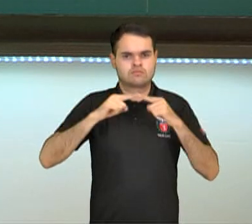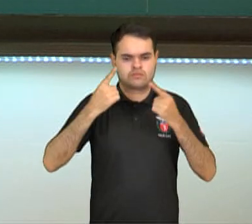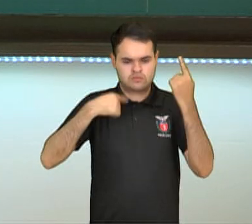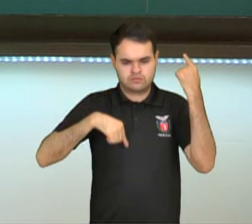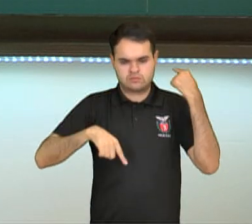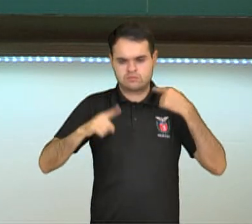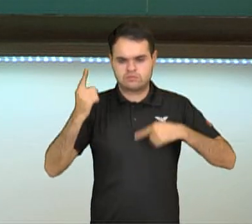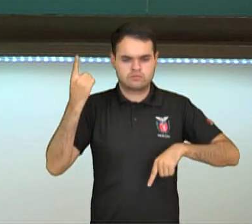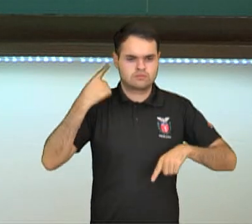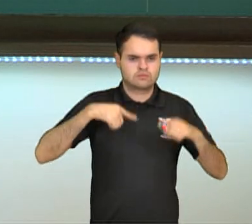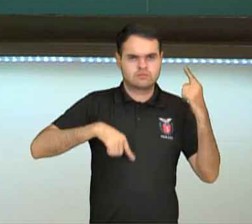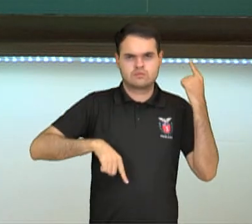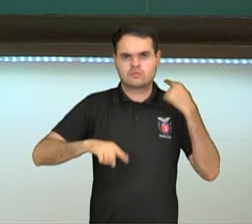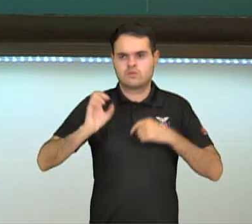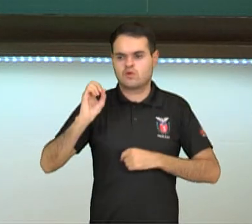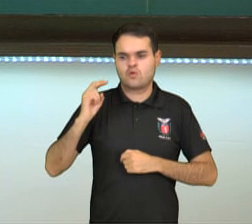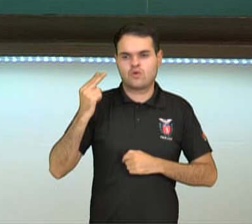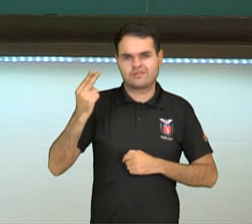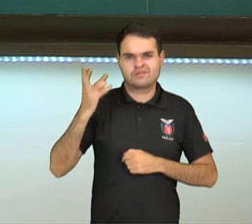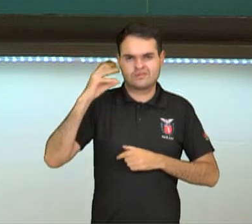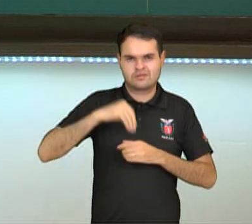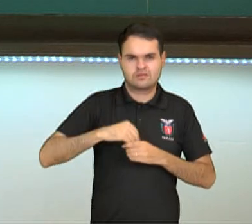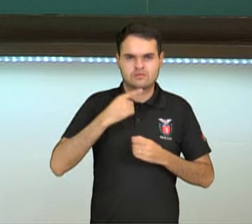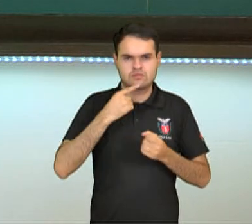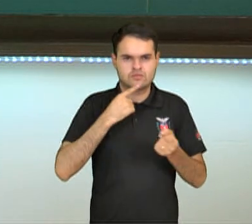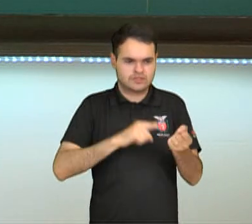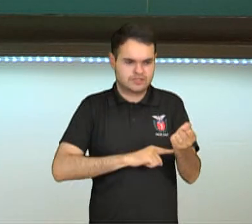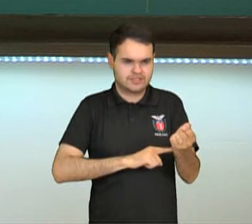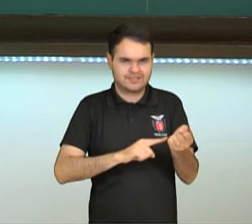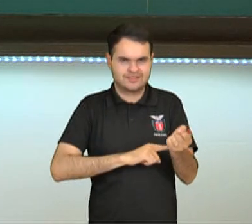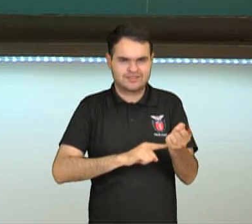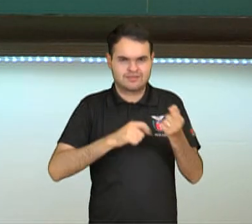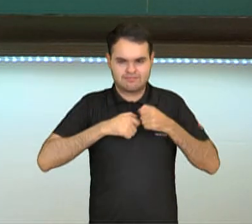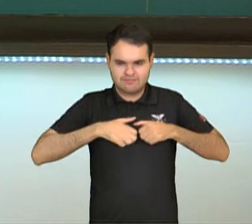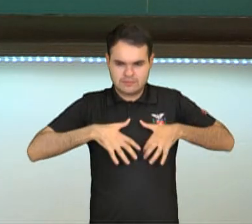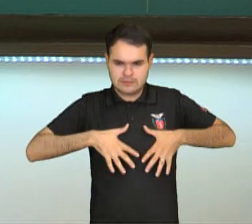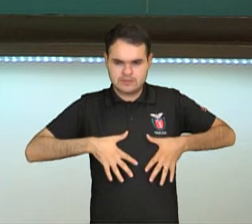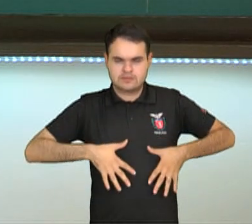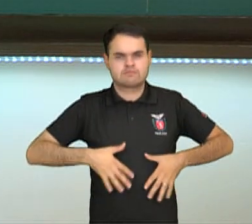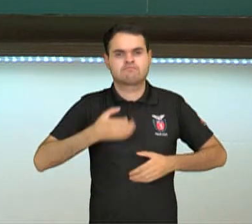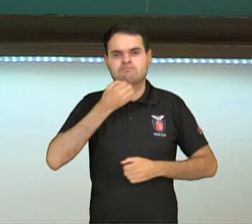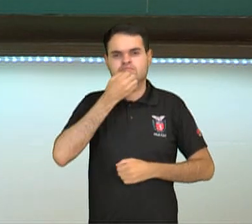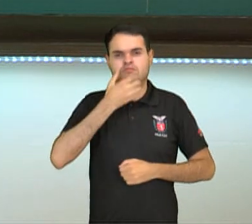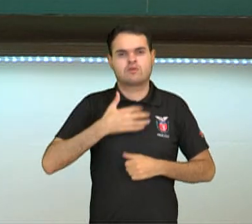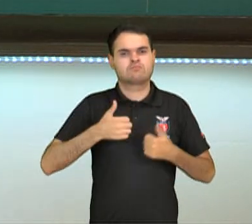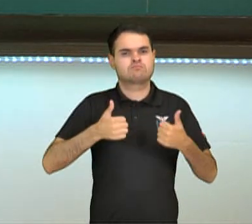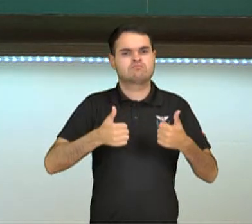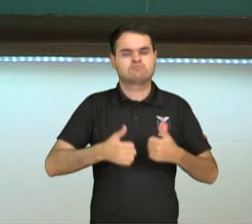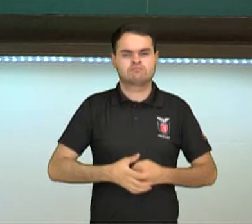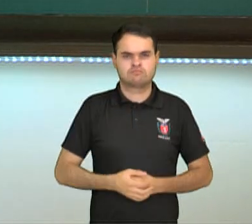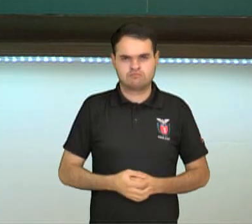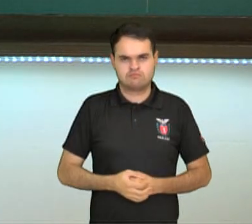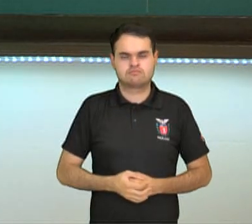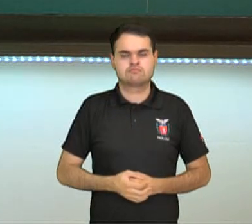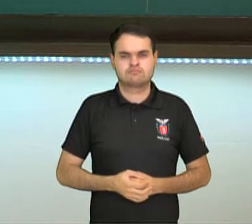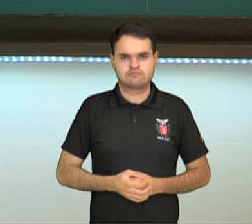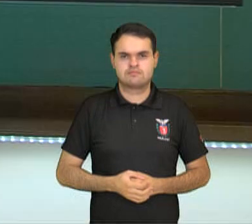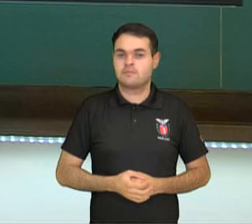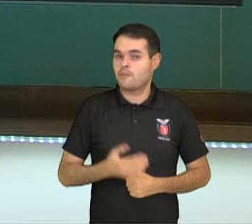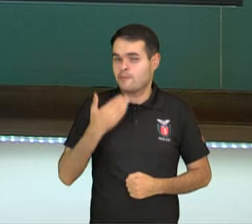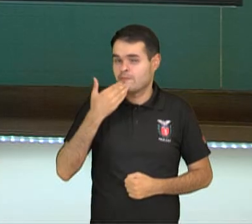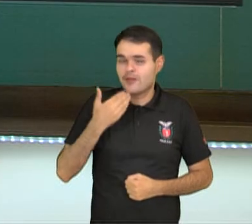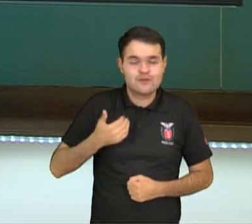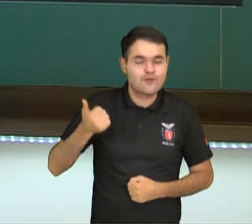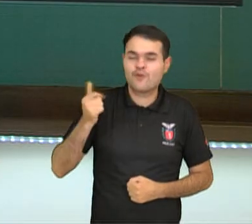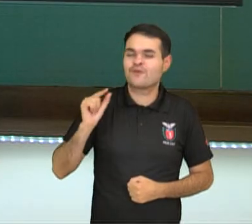meu corpo através do meu sistema sanguíneo também vai funcionar melhor, ok? E melhora a